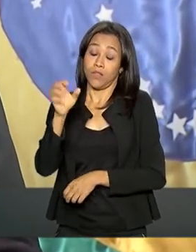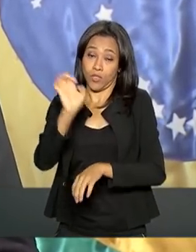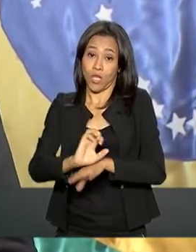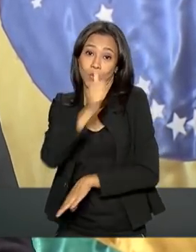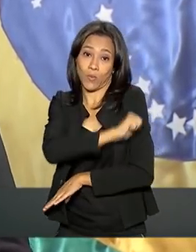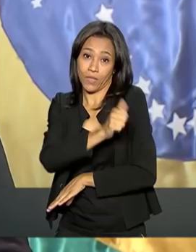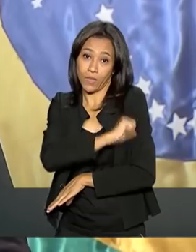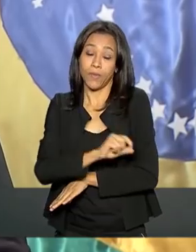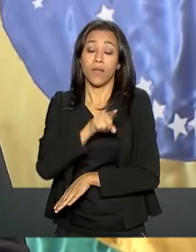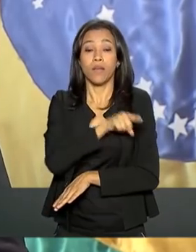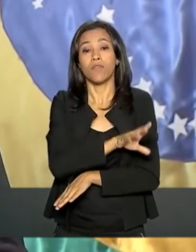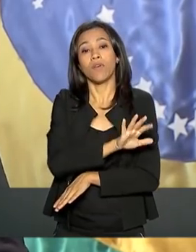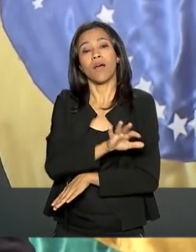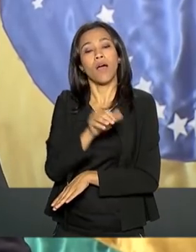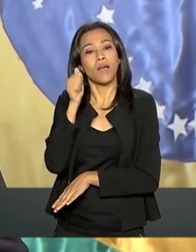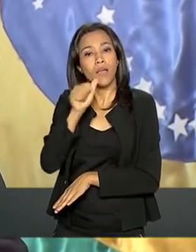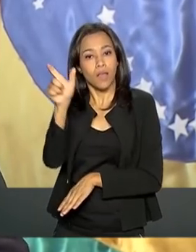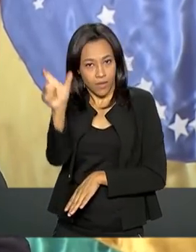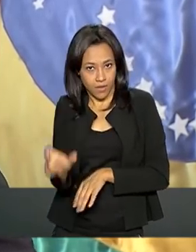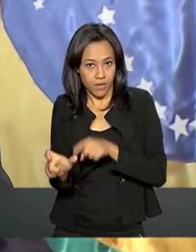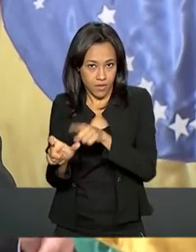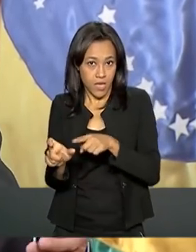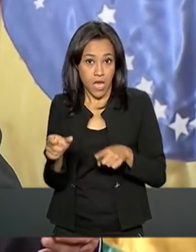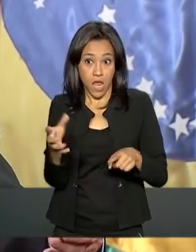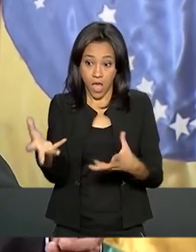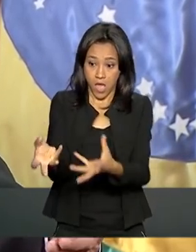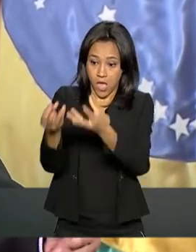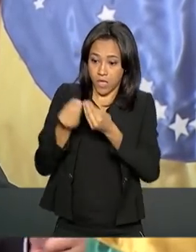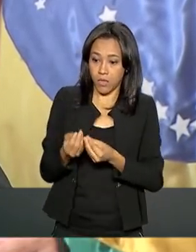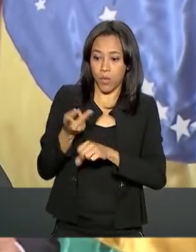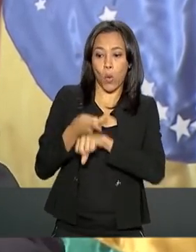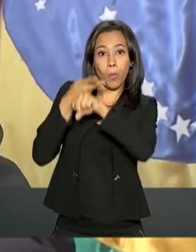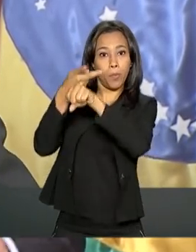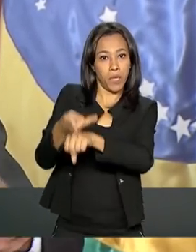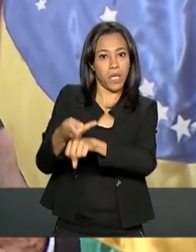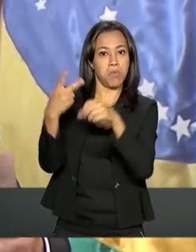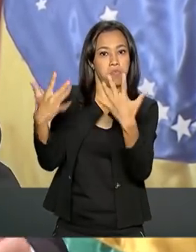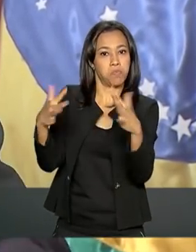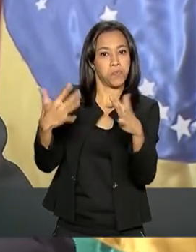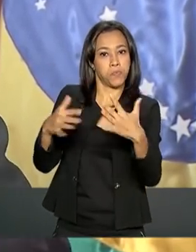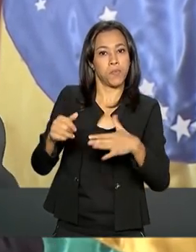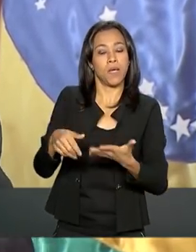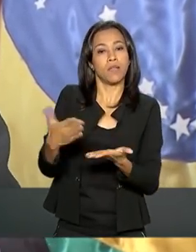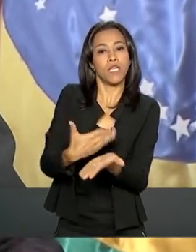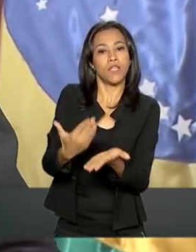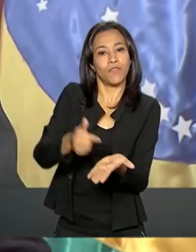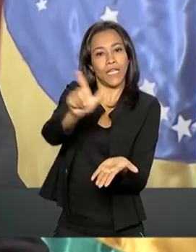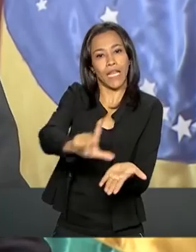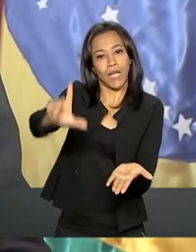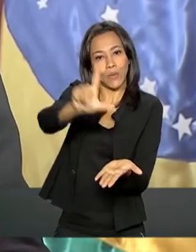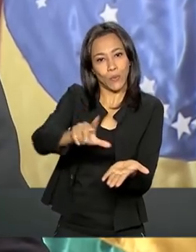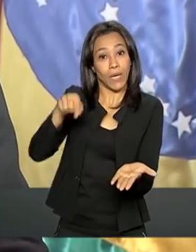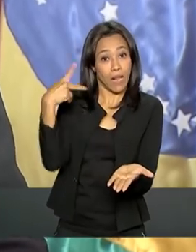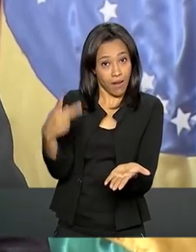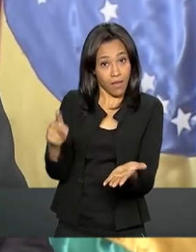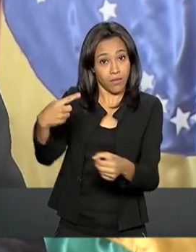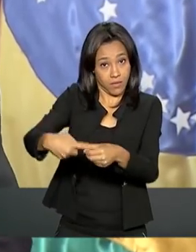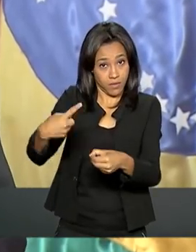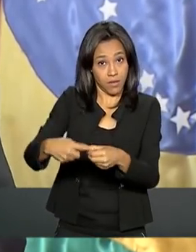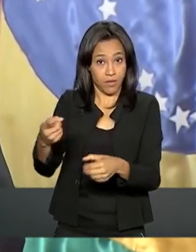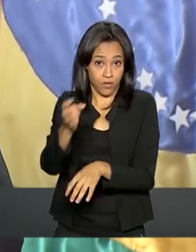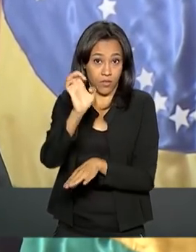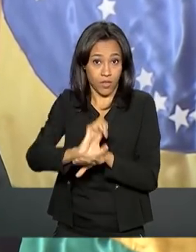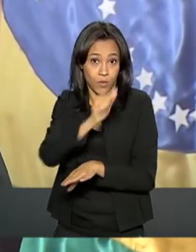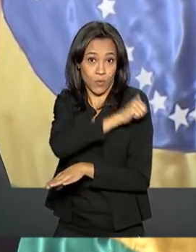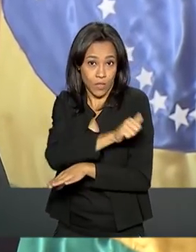que ela recebeu o Prêmio Nobel da Literatura, e de fato a comunidade de Petrópolis a ajudou para